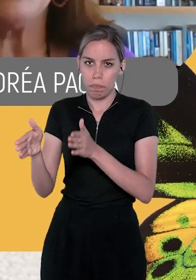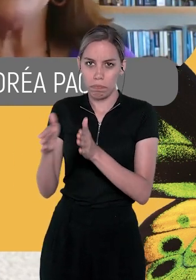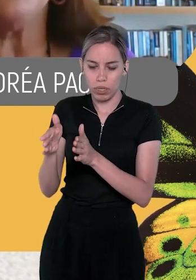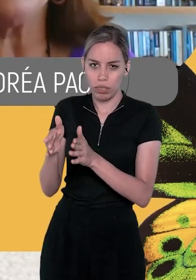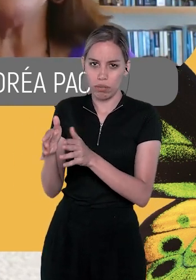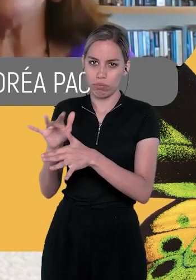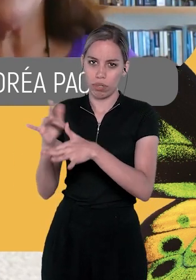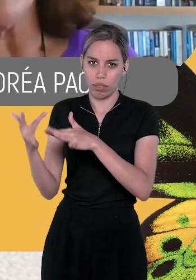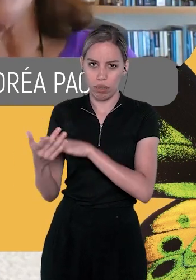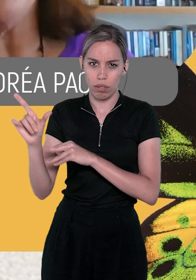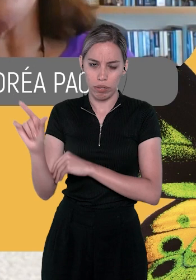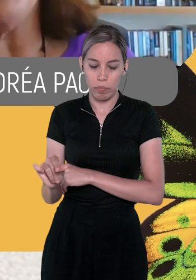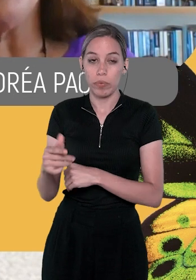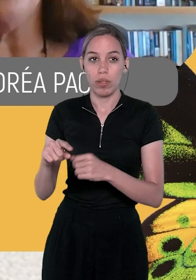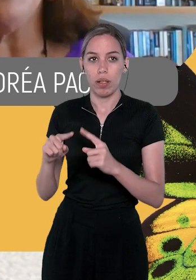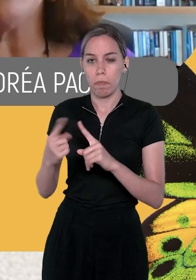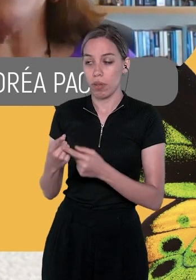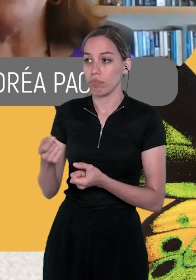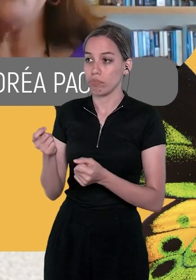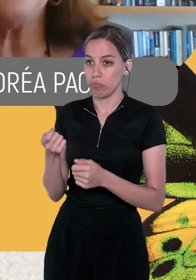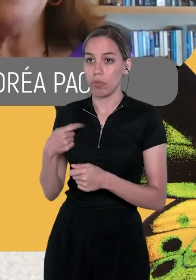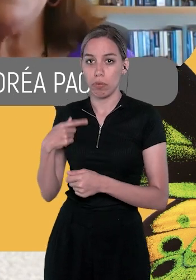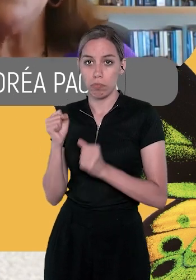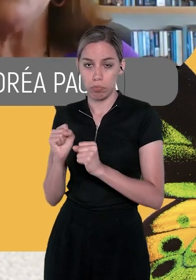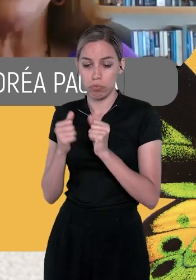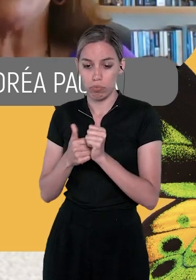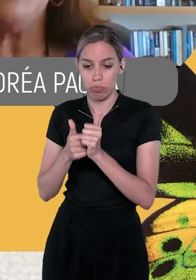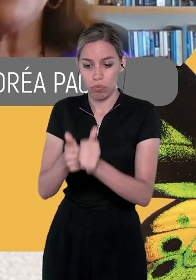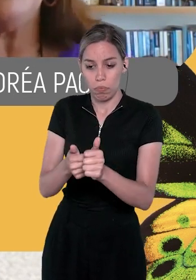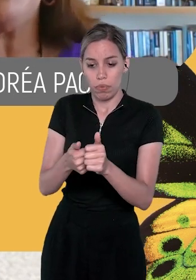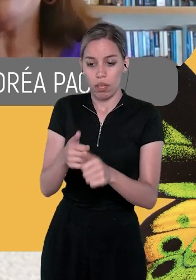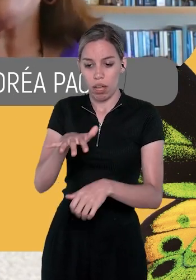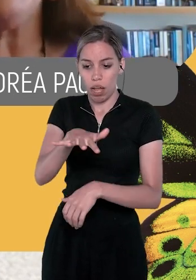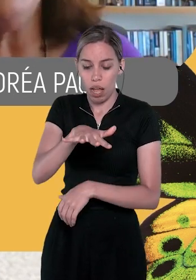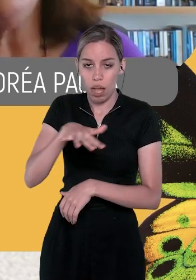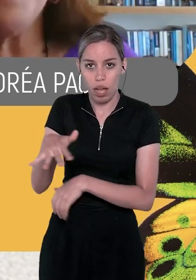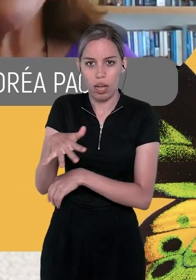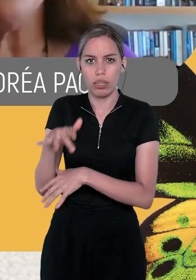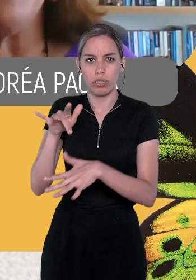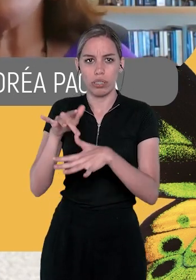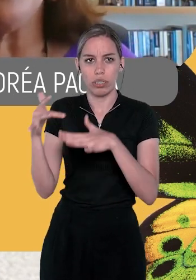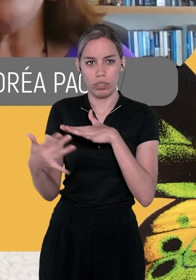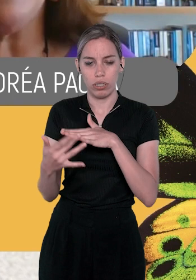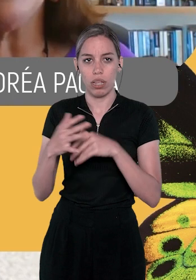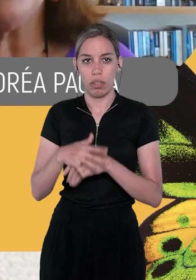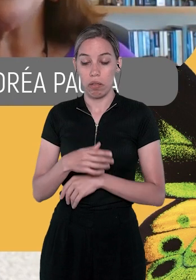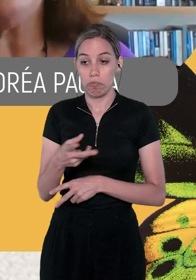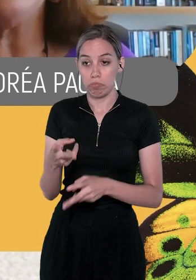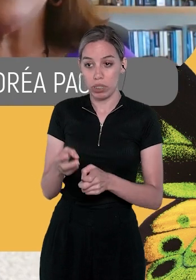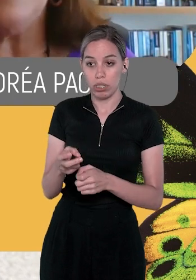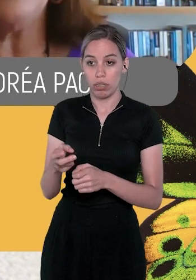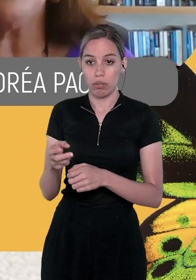e as transformações que essa nova forma de comunicação trouxe para esse universo, especialmente para o